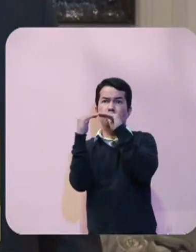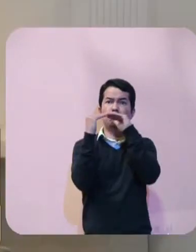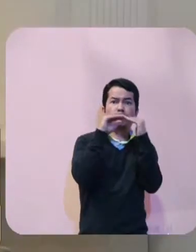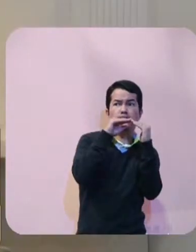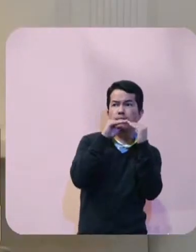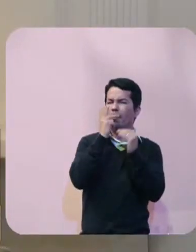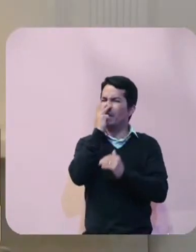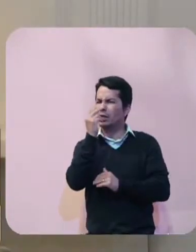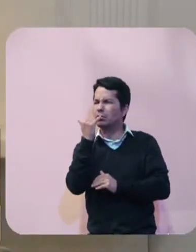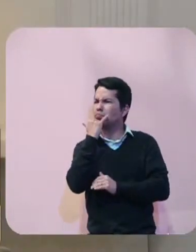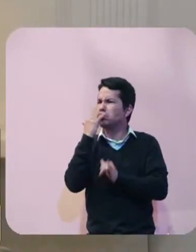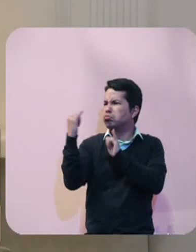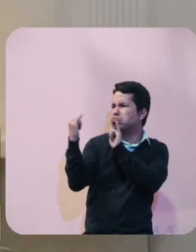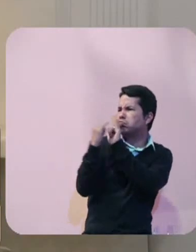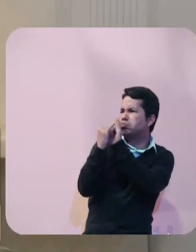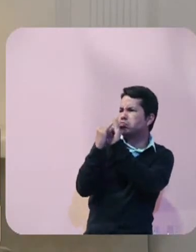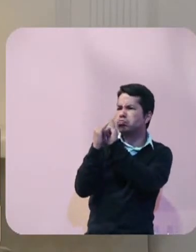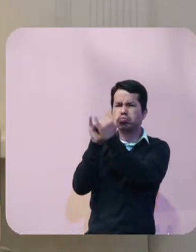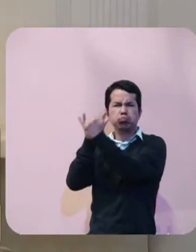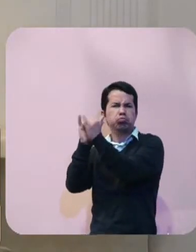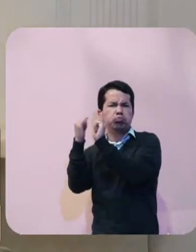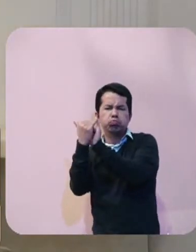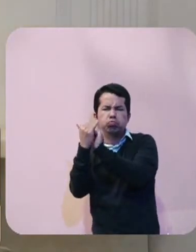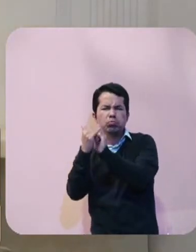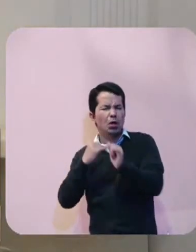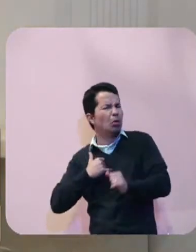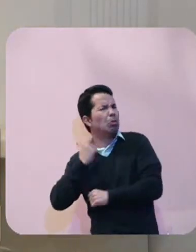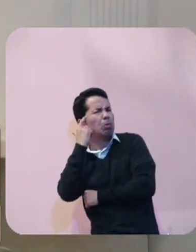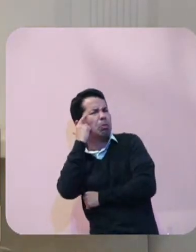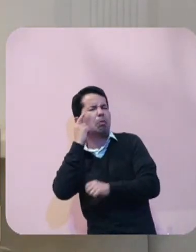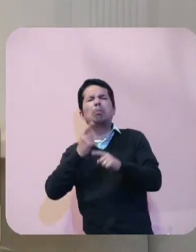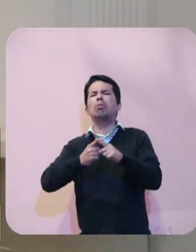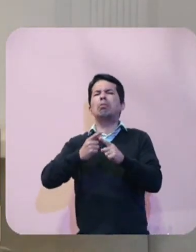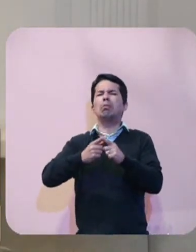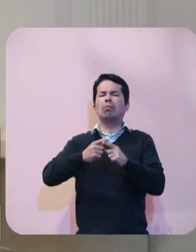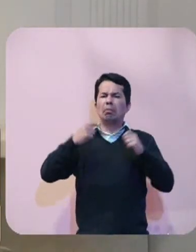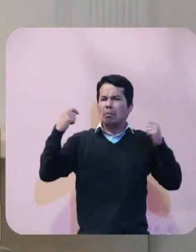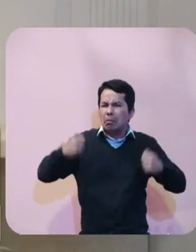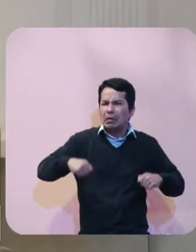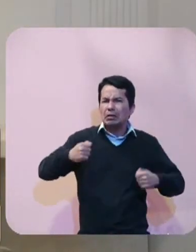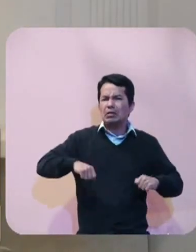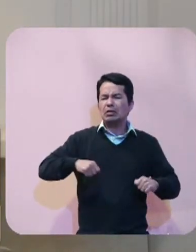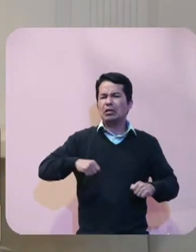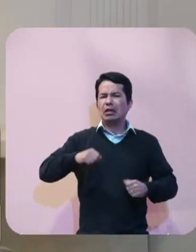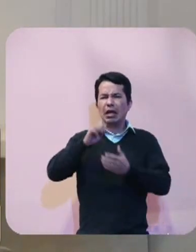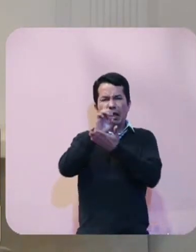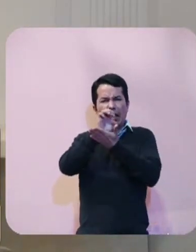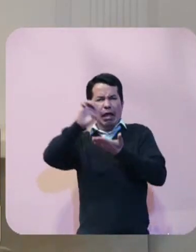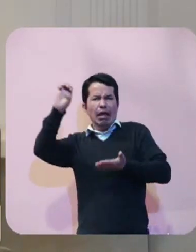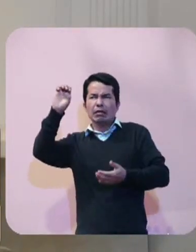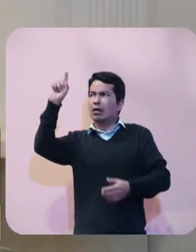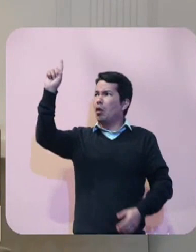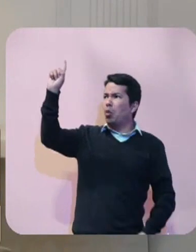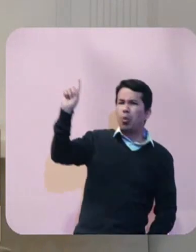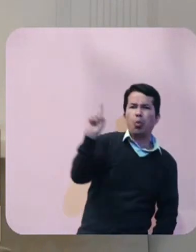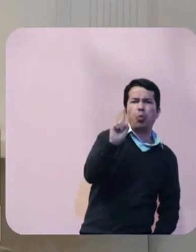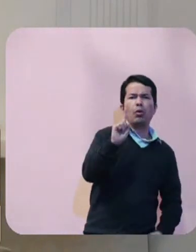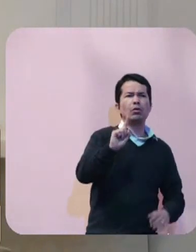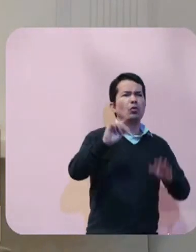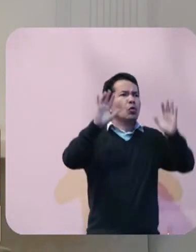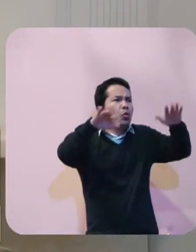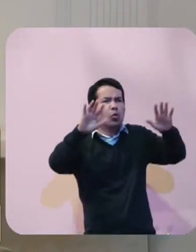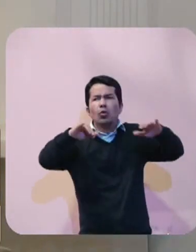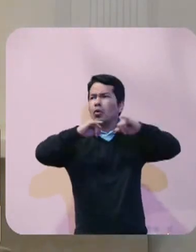maldição. E a pergunta que fica é: por que um profeta teria de vir? O que ele deveria